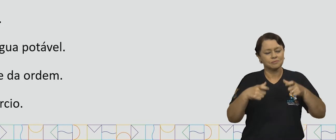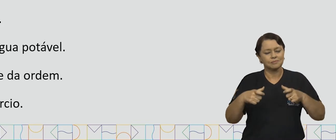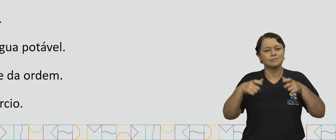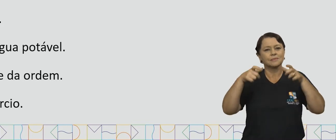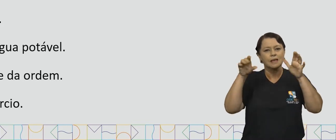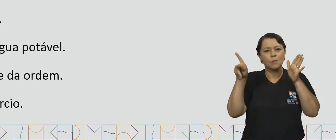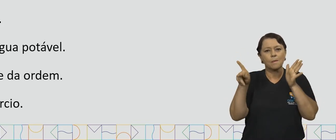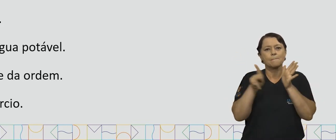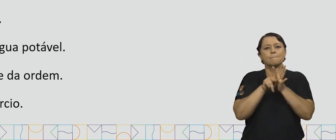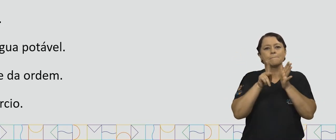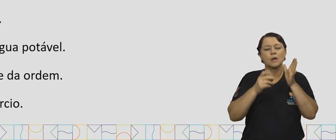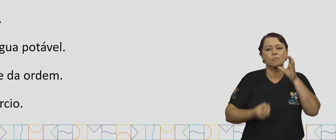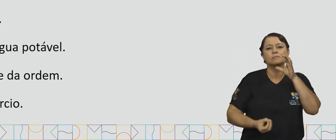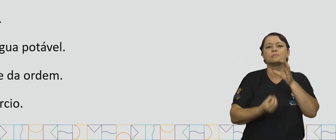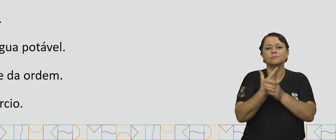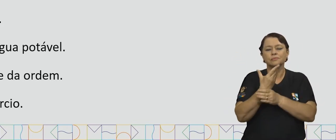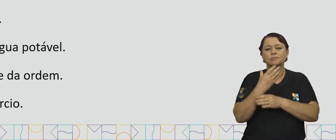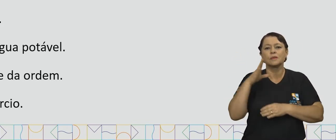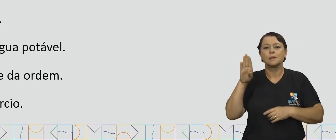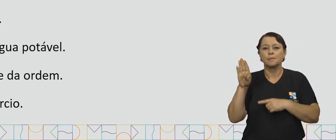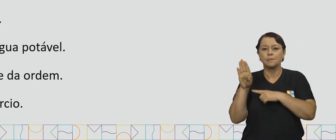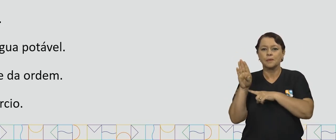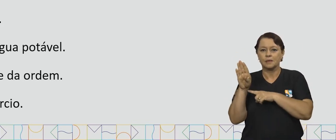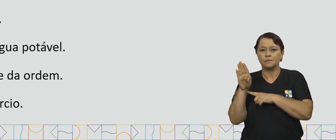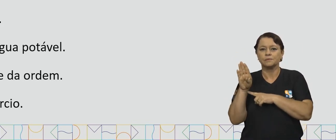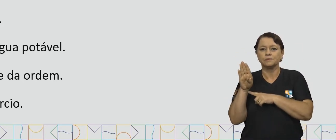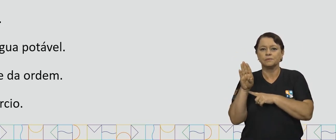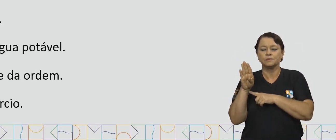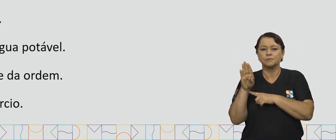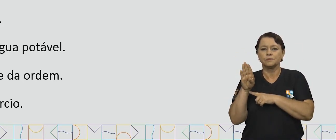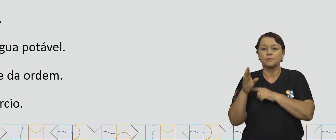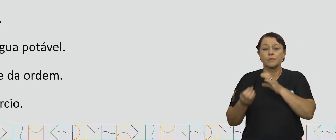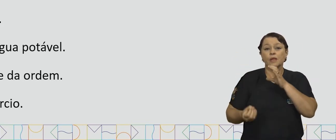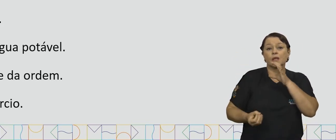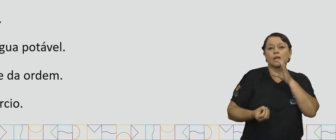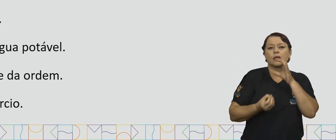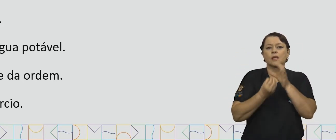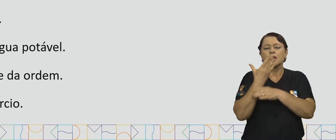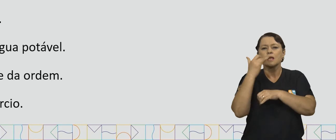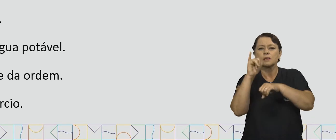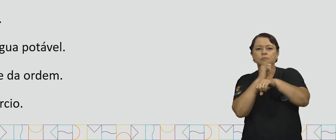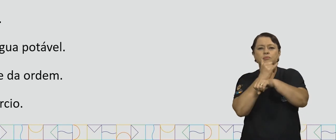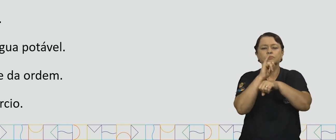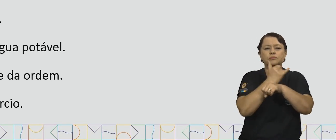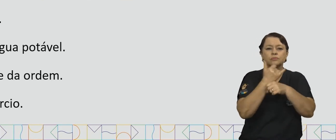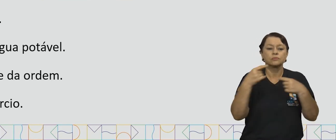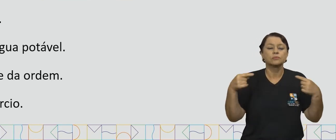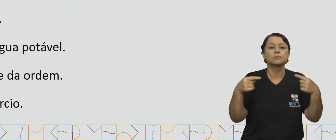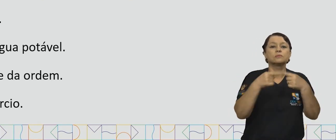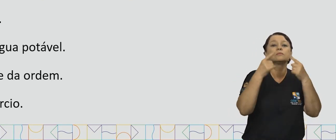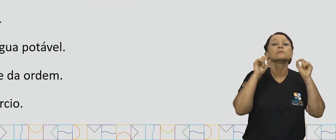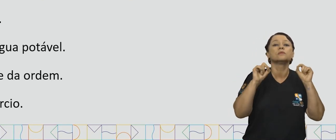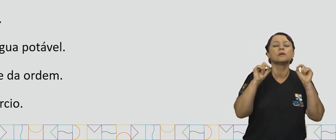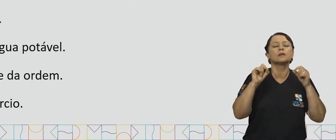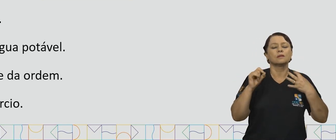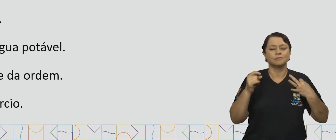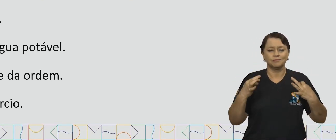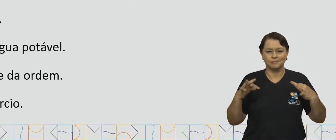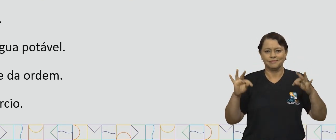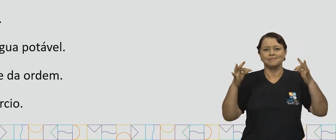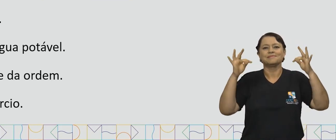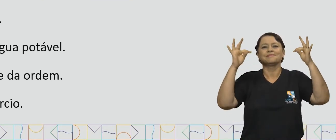para instalação. Letra B, o elemento criação de ferramentas está relacionado a